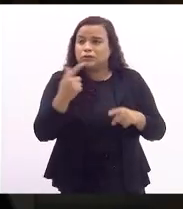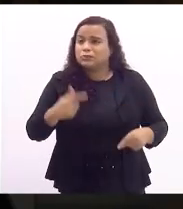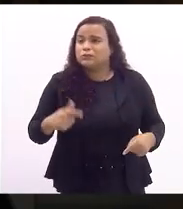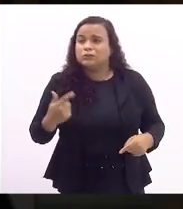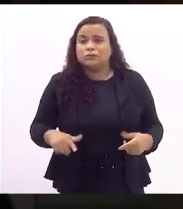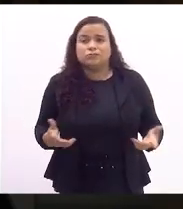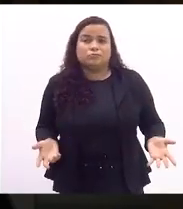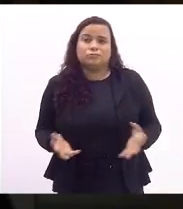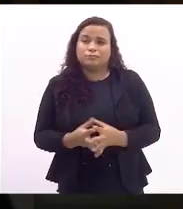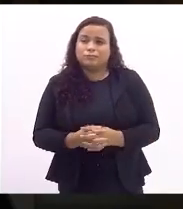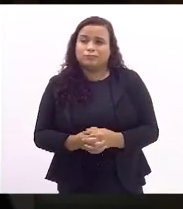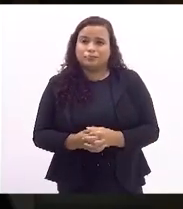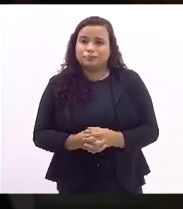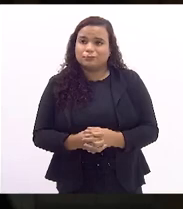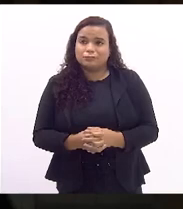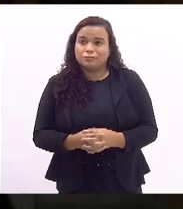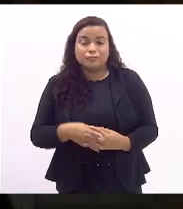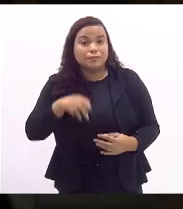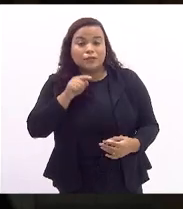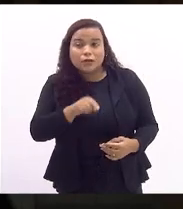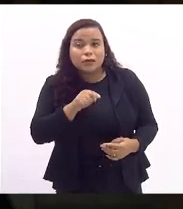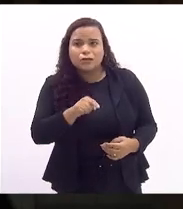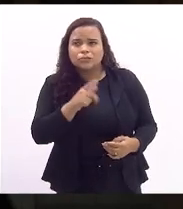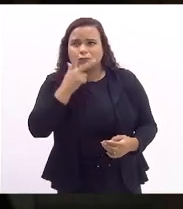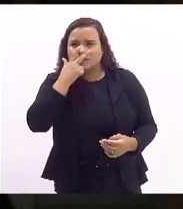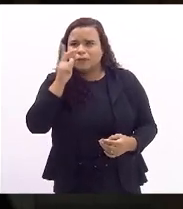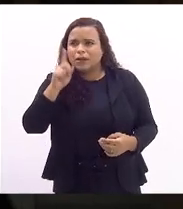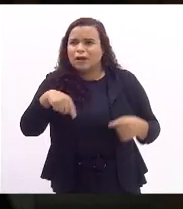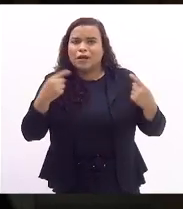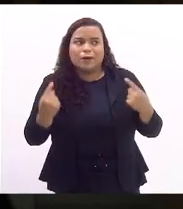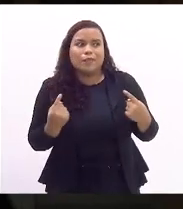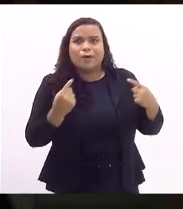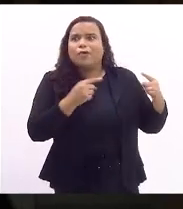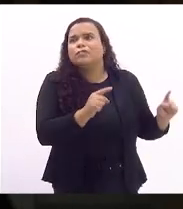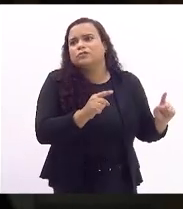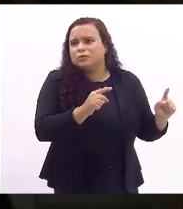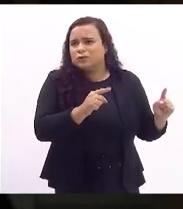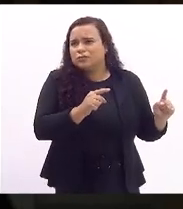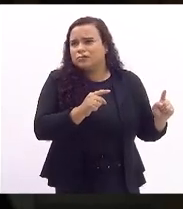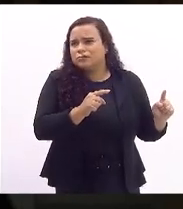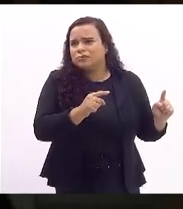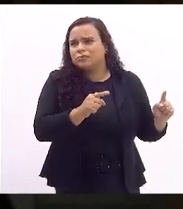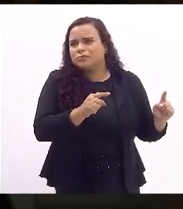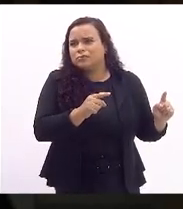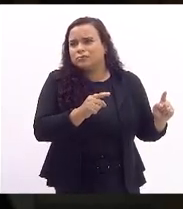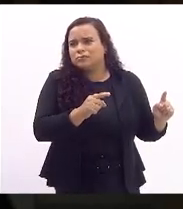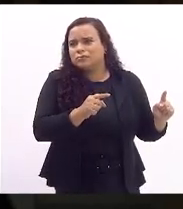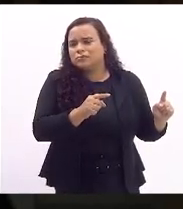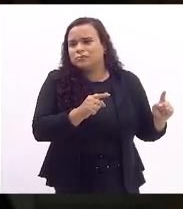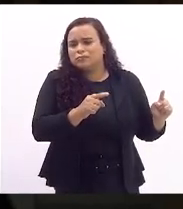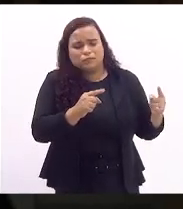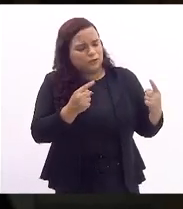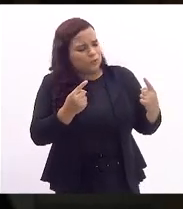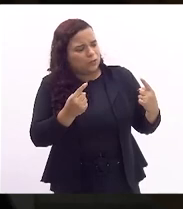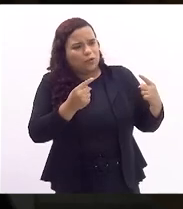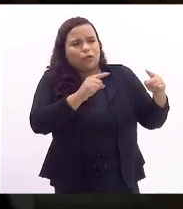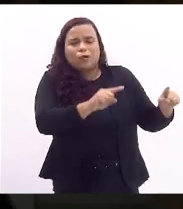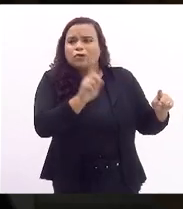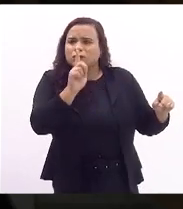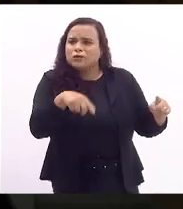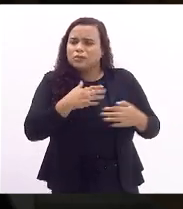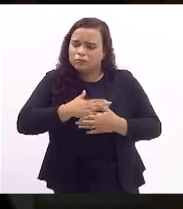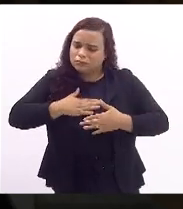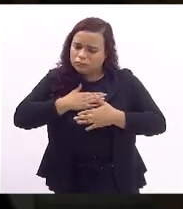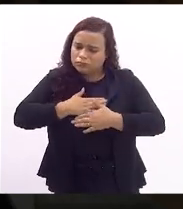é isso atenta contra um bem maior que é o bem-estar